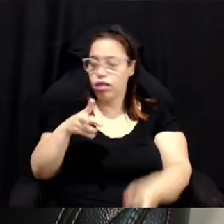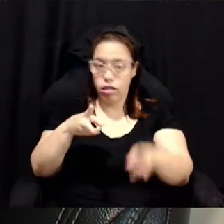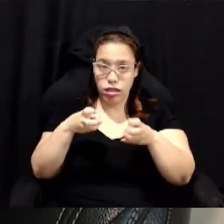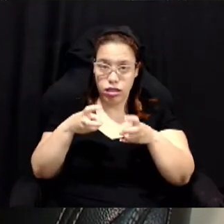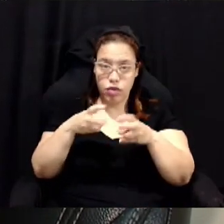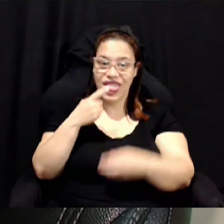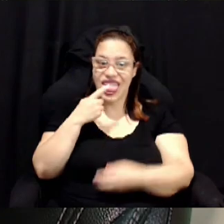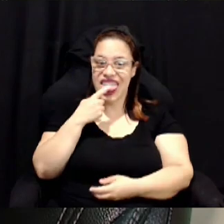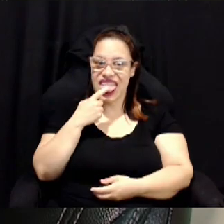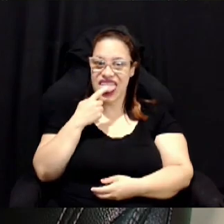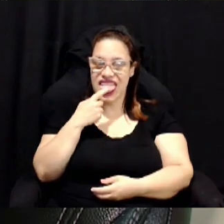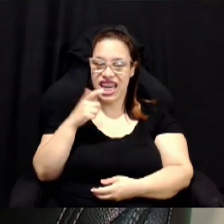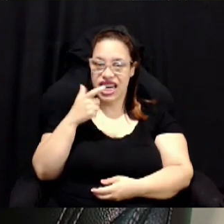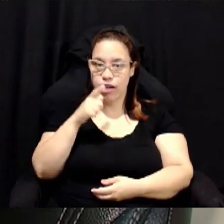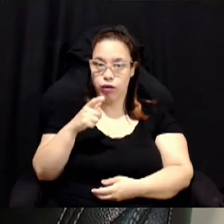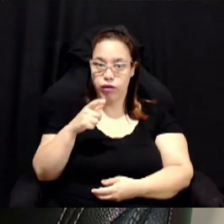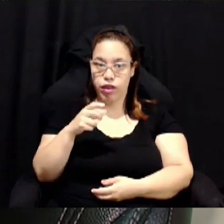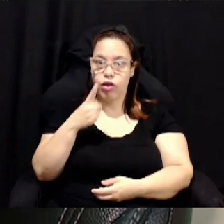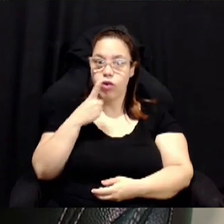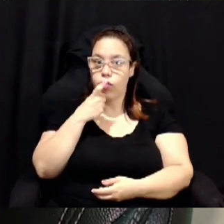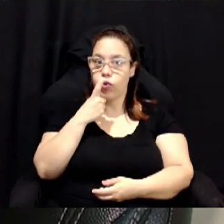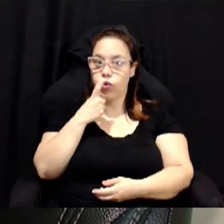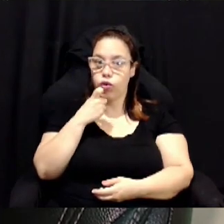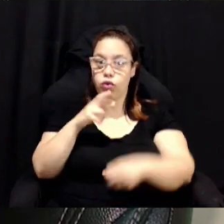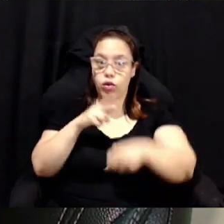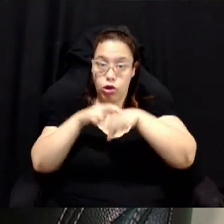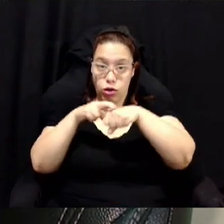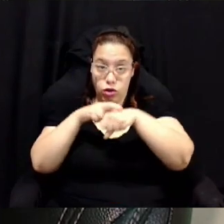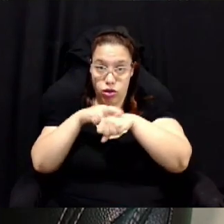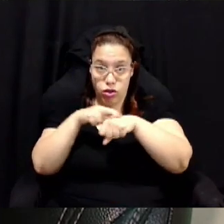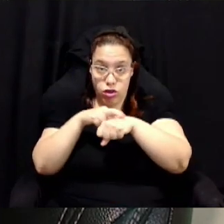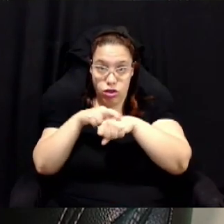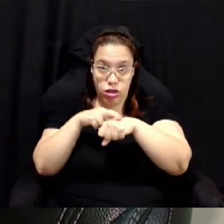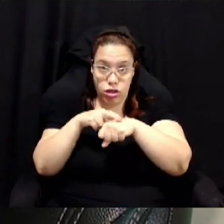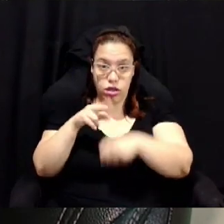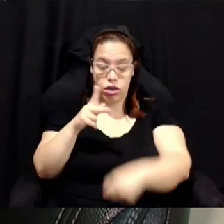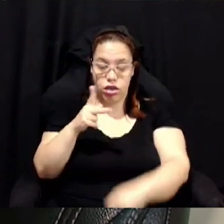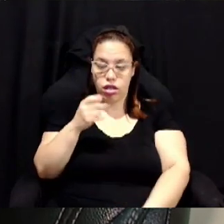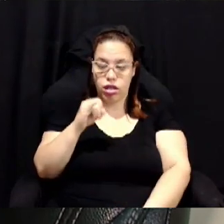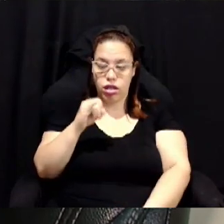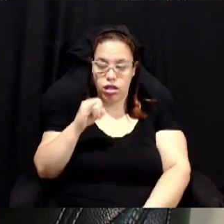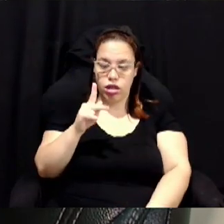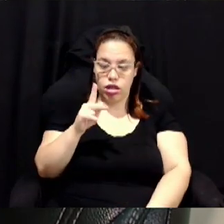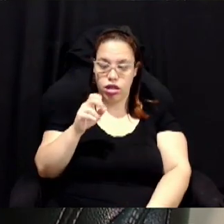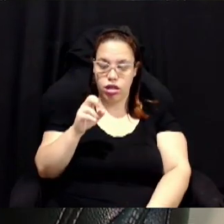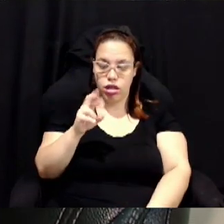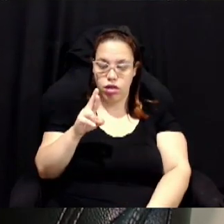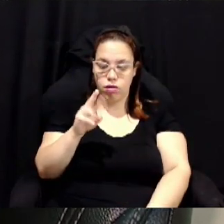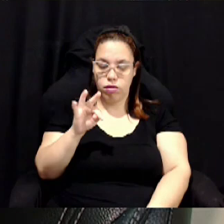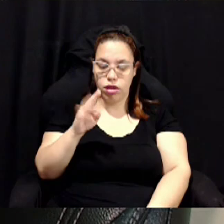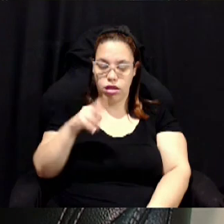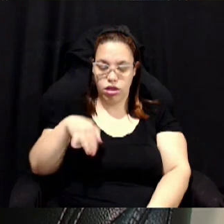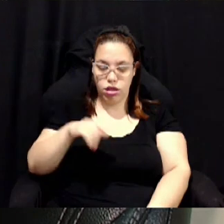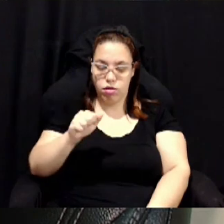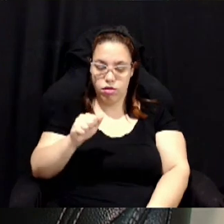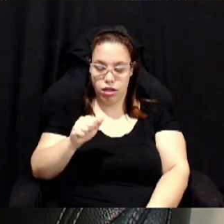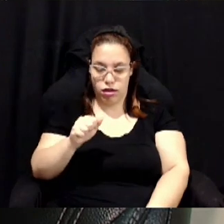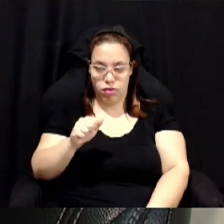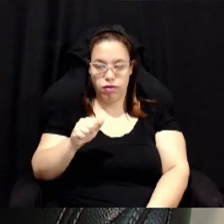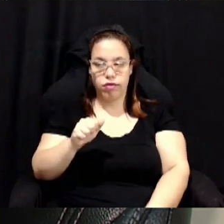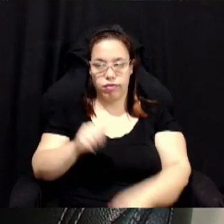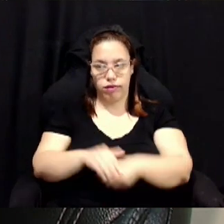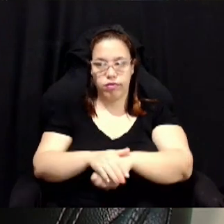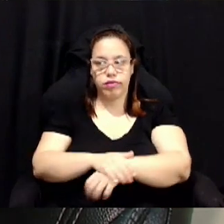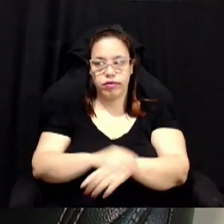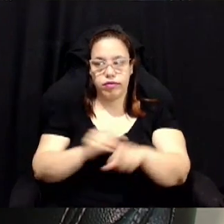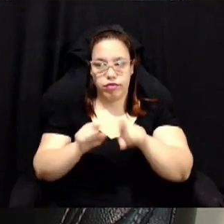língua começar a ficar muito vermelha ou roxa, ele está entrando em hipertermia, né? Isso é muito perigoso, é um aquecimento, né, do corpo. Também,